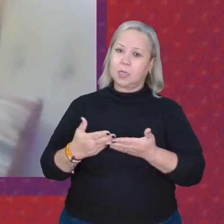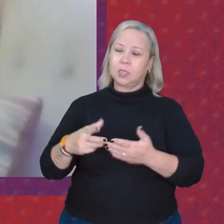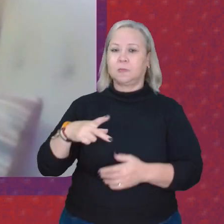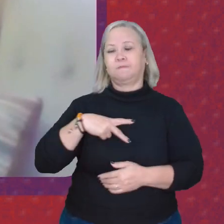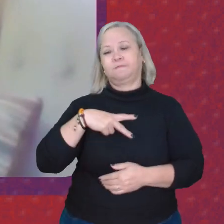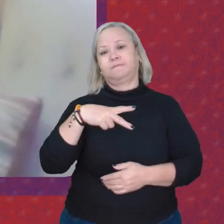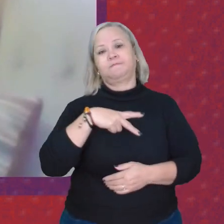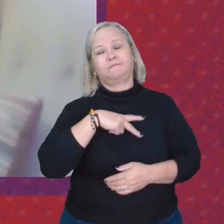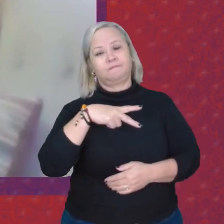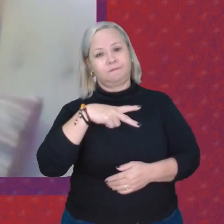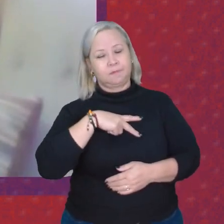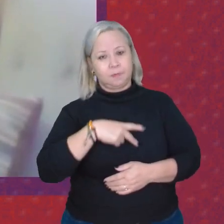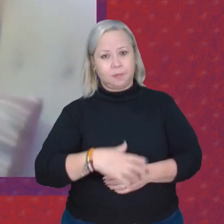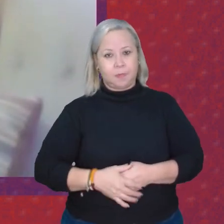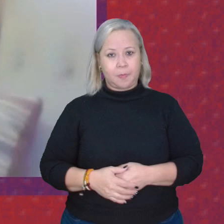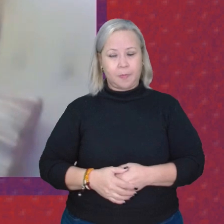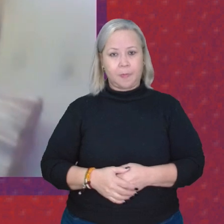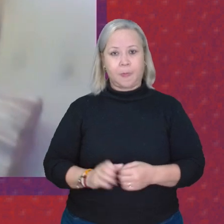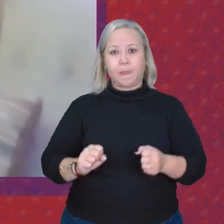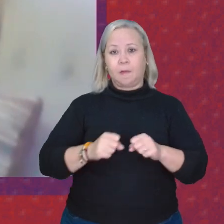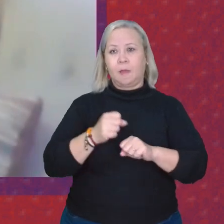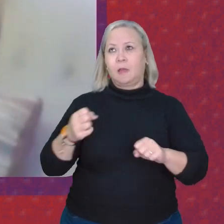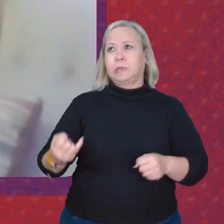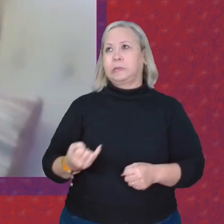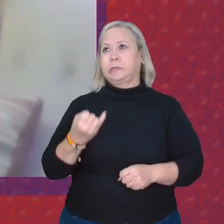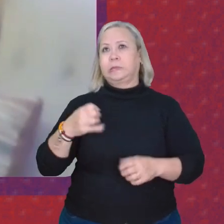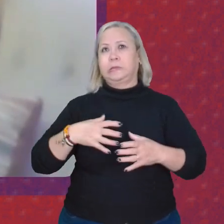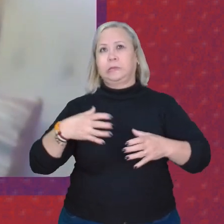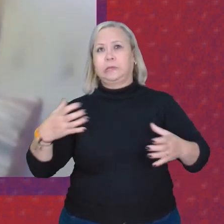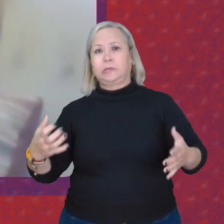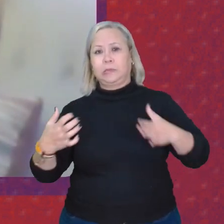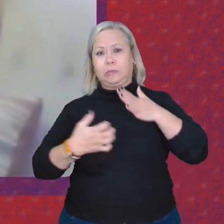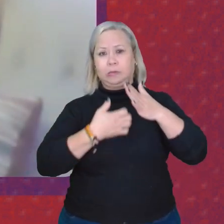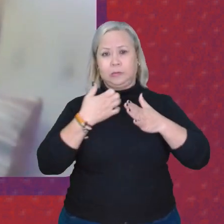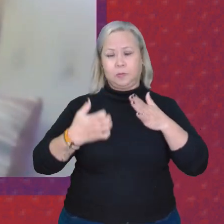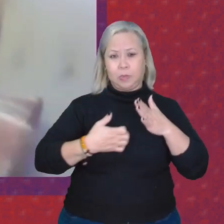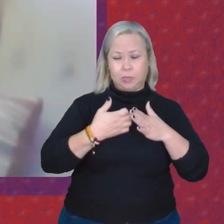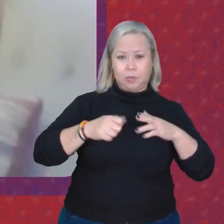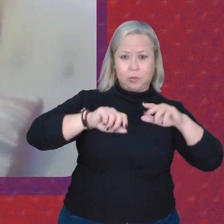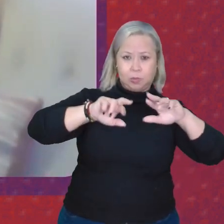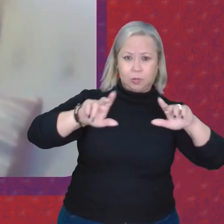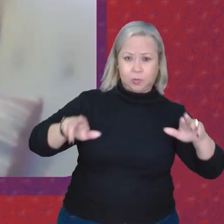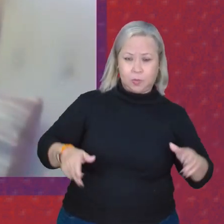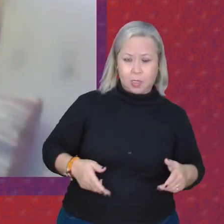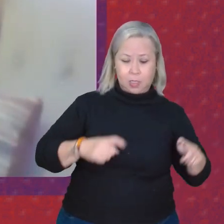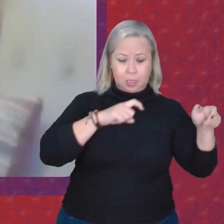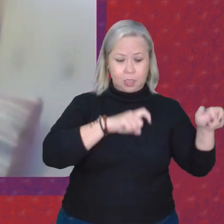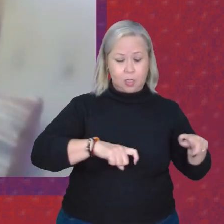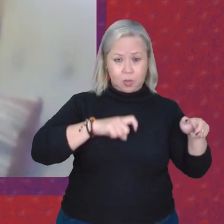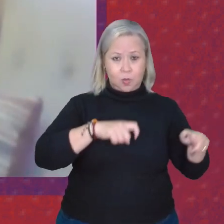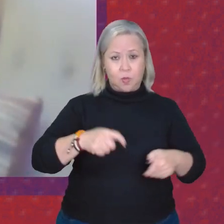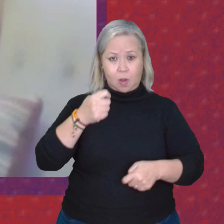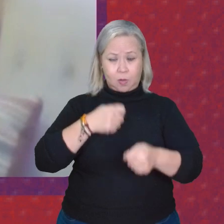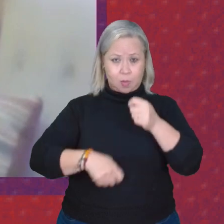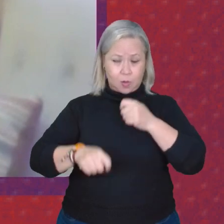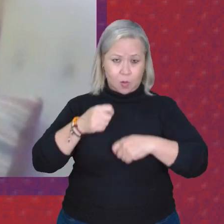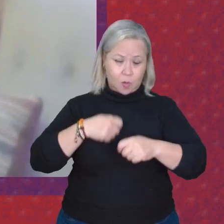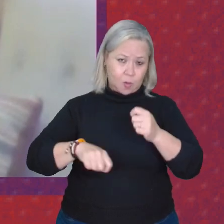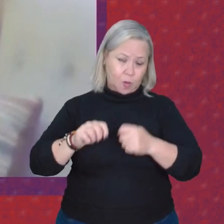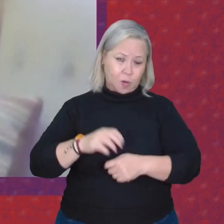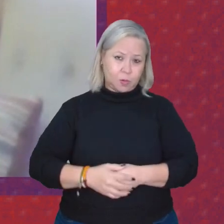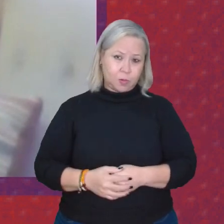privada, das grandes corporações, das empresas, do agronegócio, né,